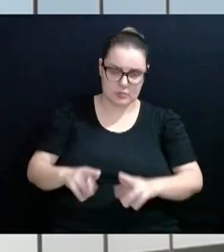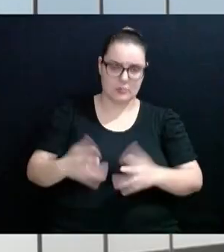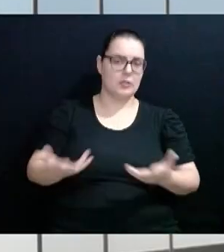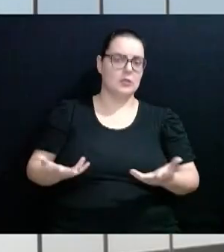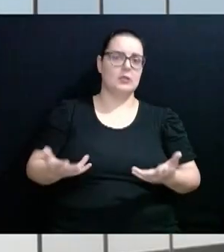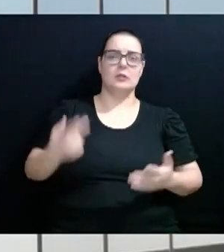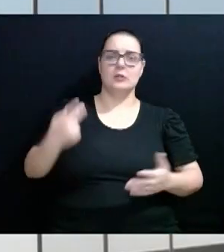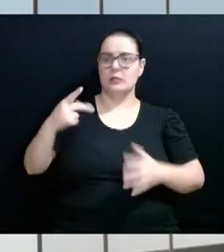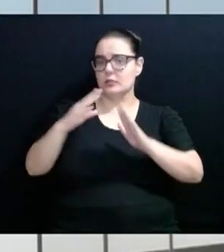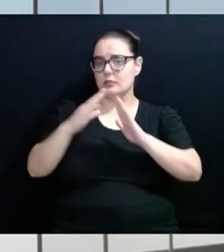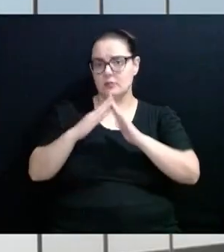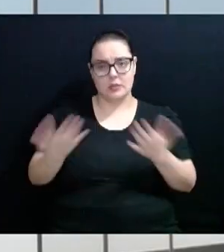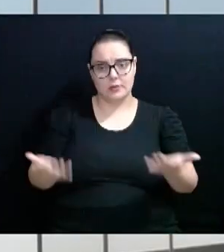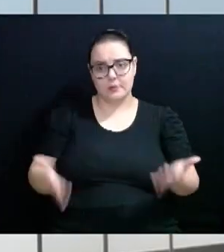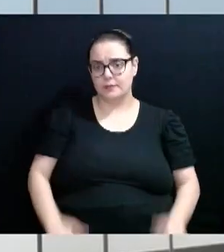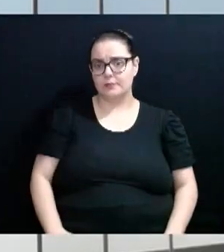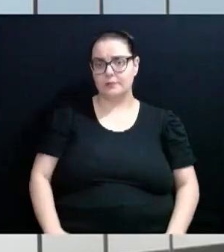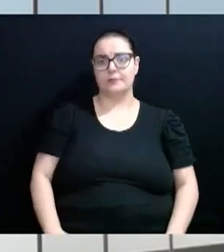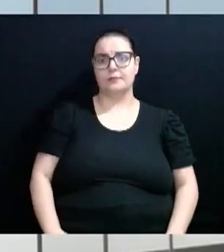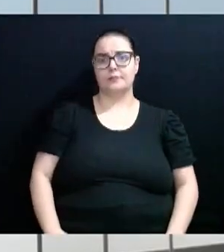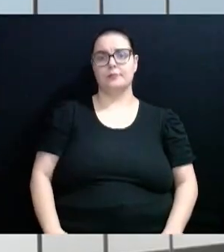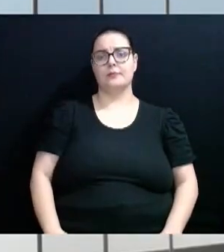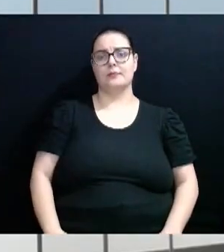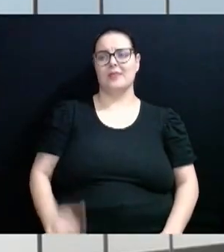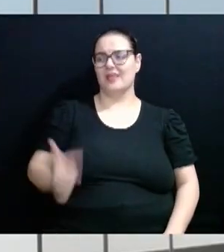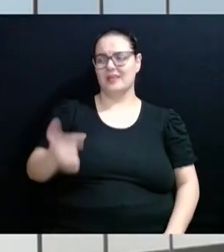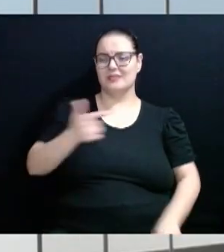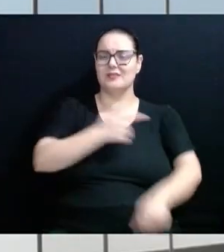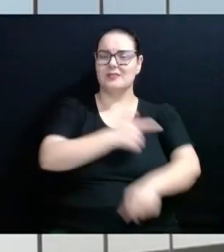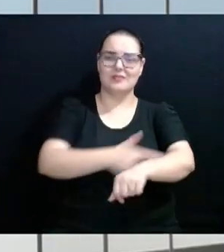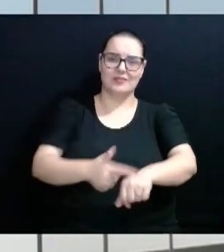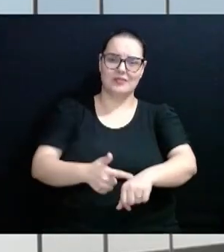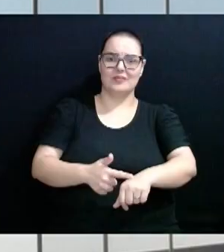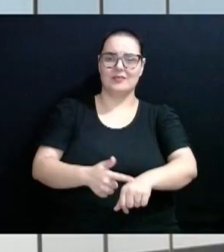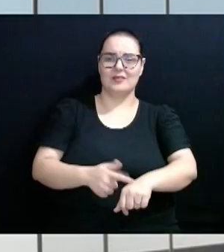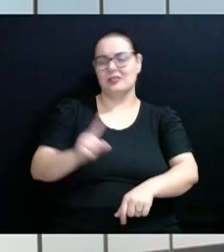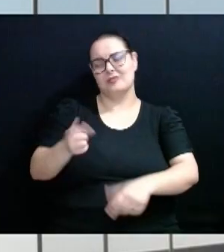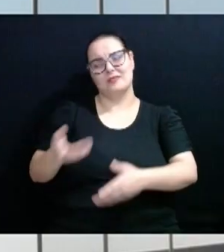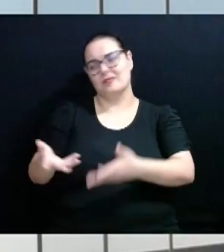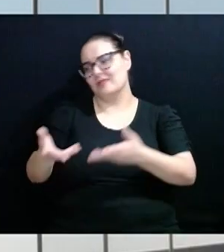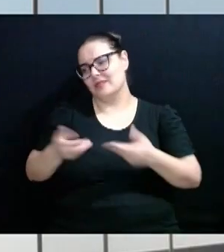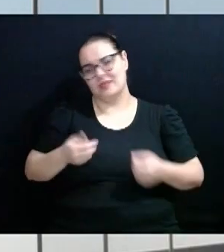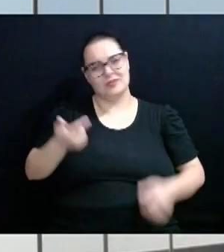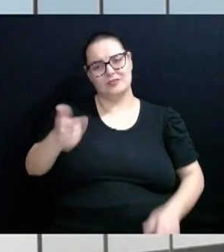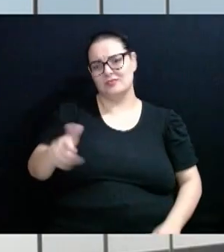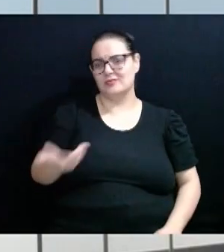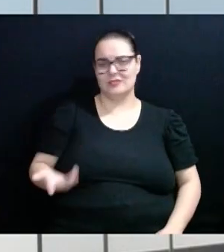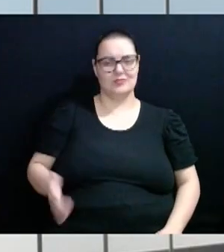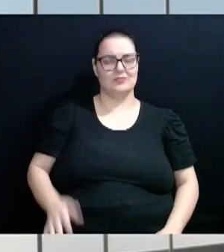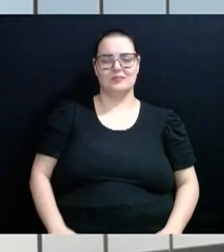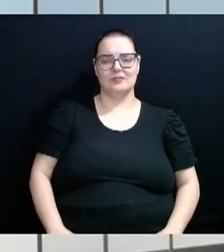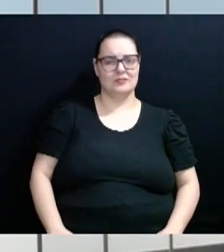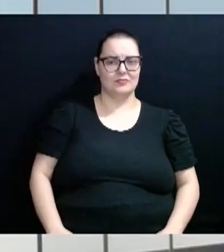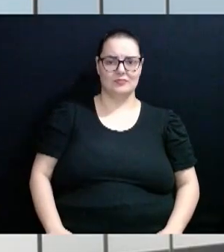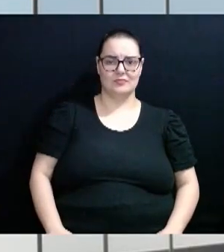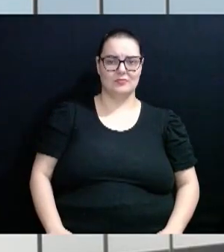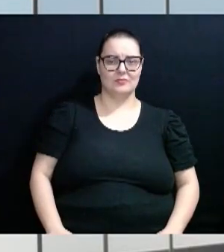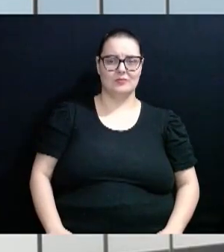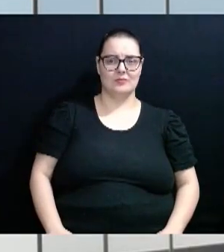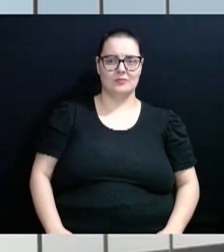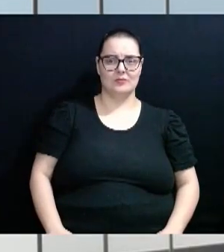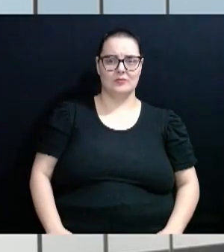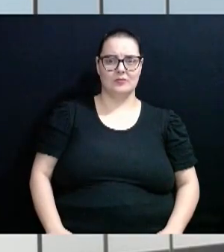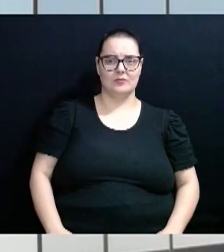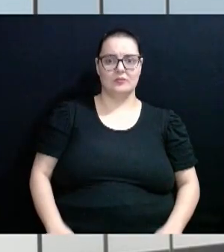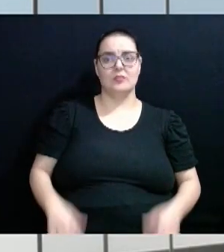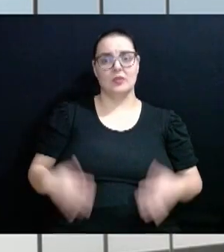Se são mal educados, se desrespeitam, você não vai convidá-los mais. Né? Então, o que nós estamos